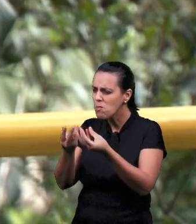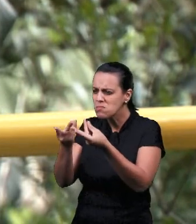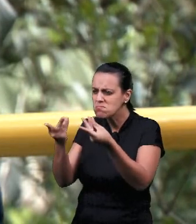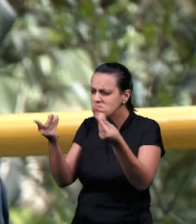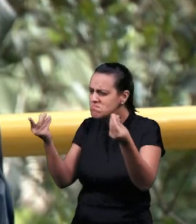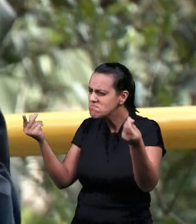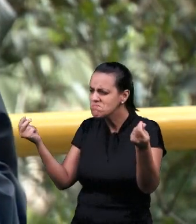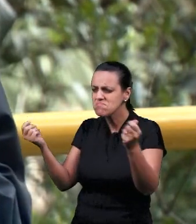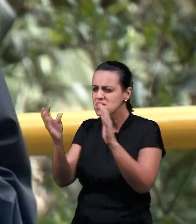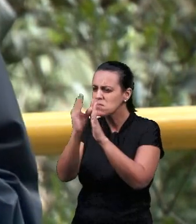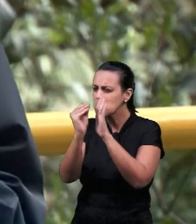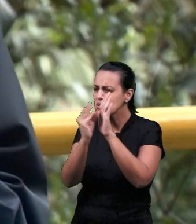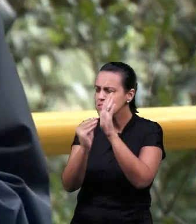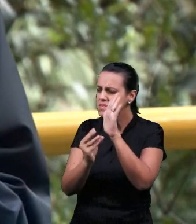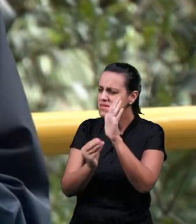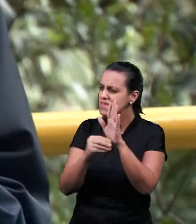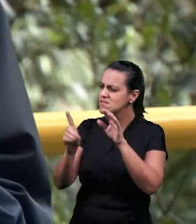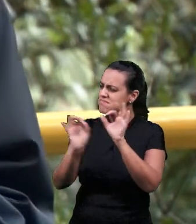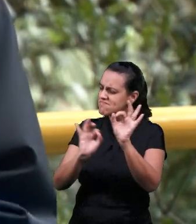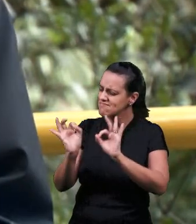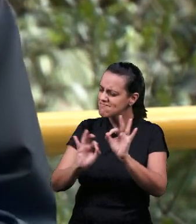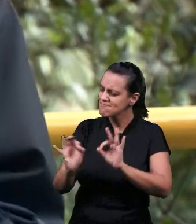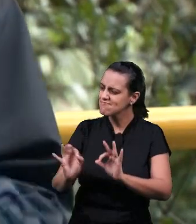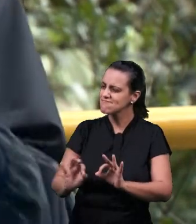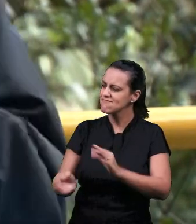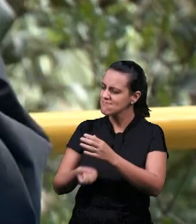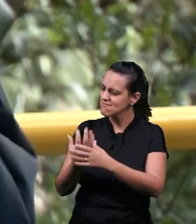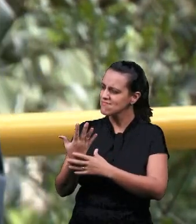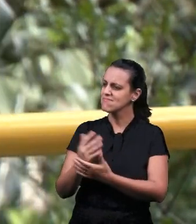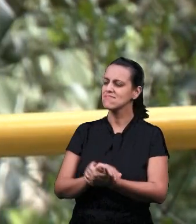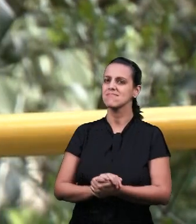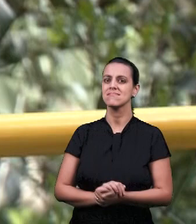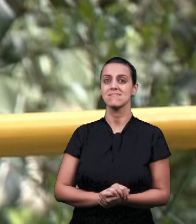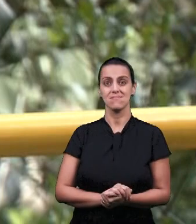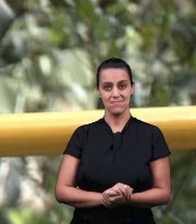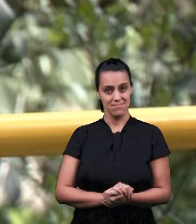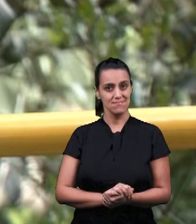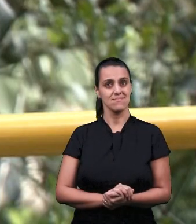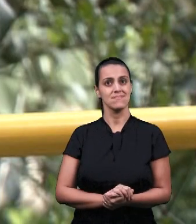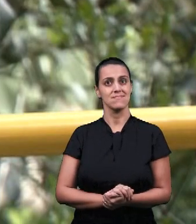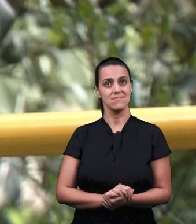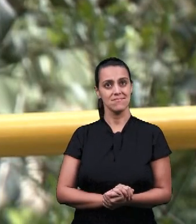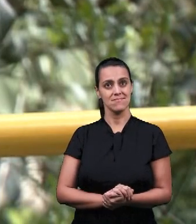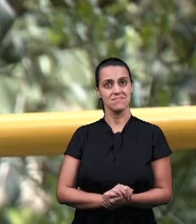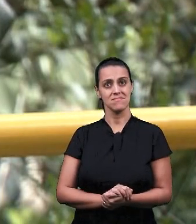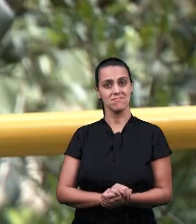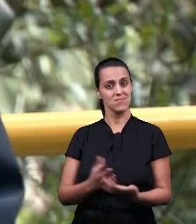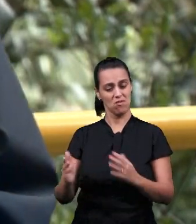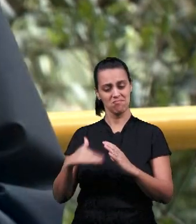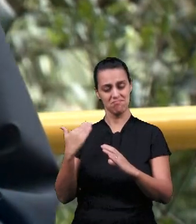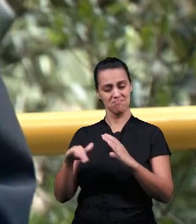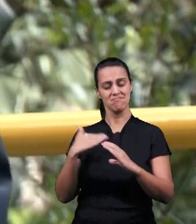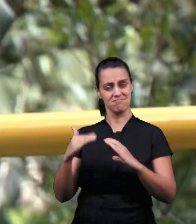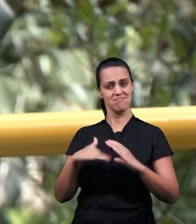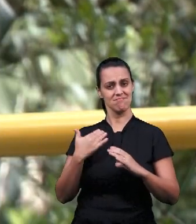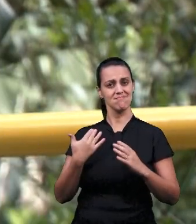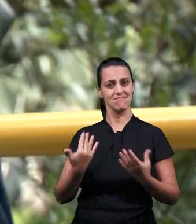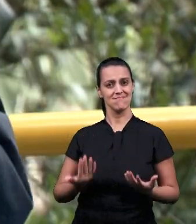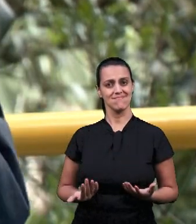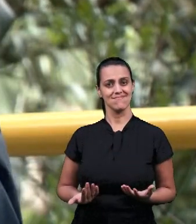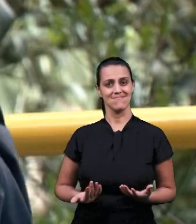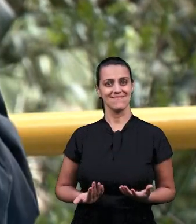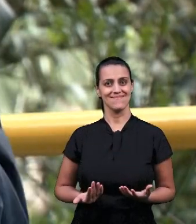que vocês têm produzido e vinculados conosco. Isso são, a todos os momentos nós estamos recebendo isso. Vejam só, meus